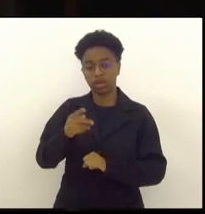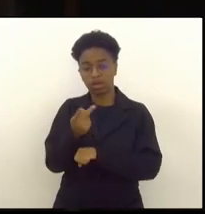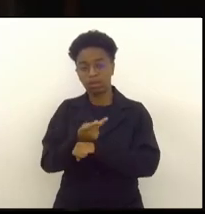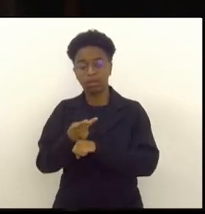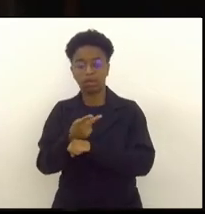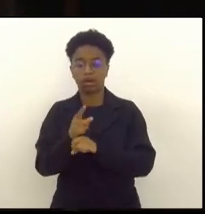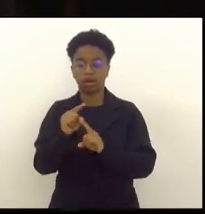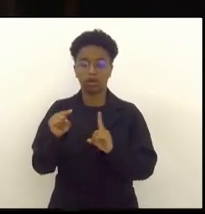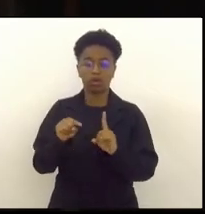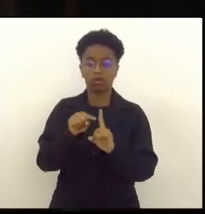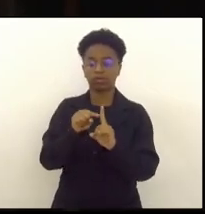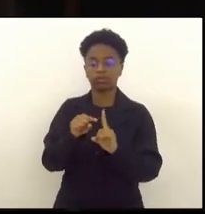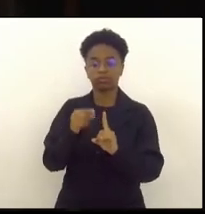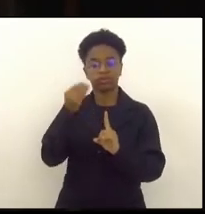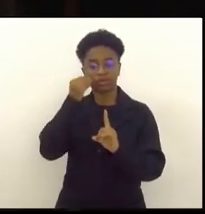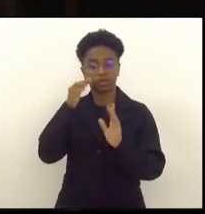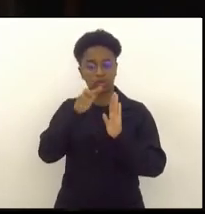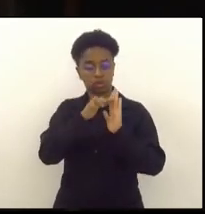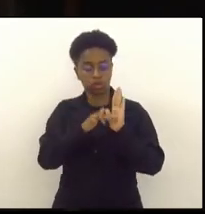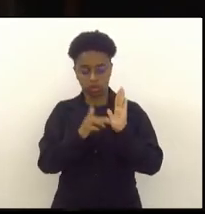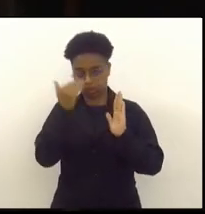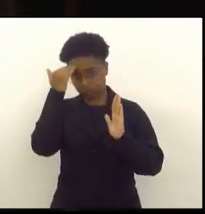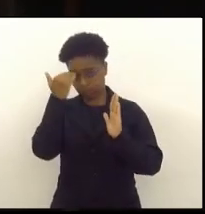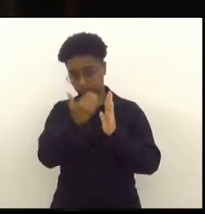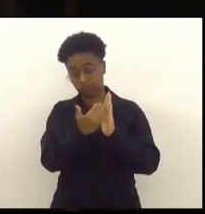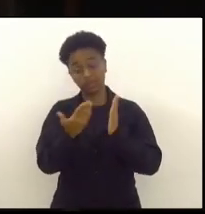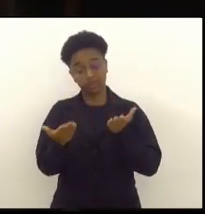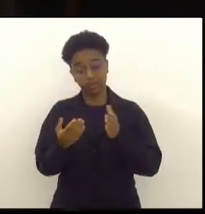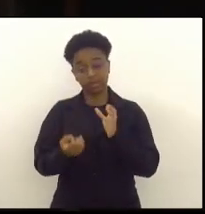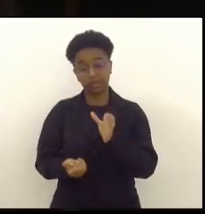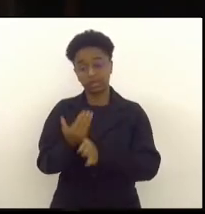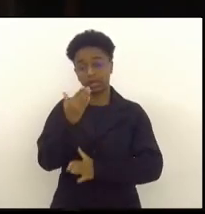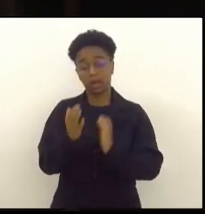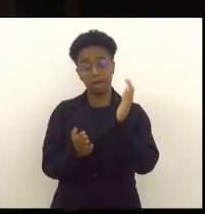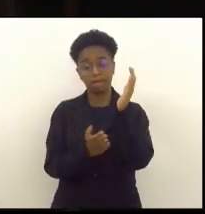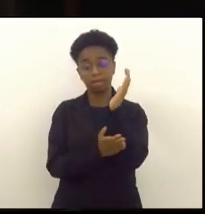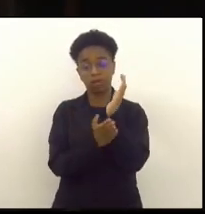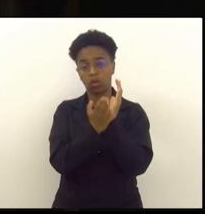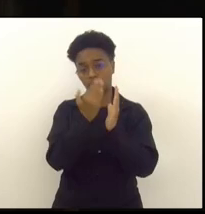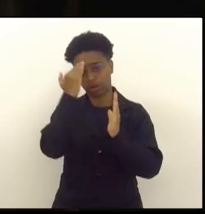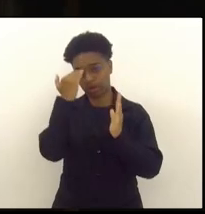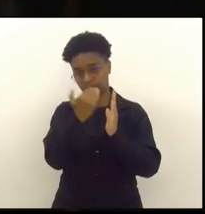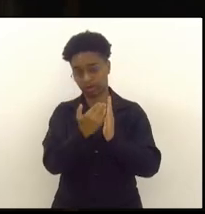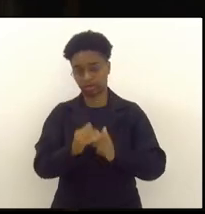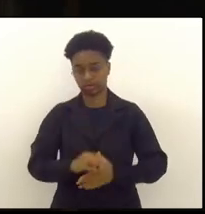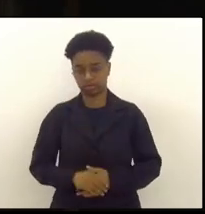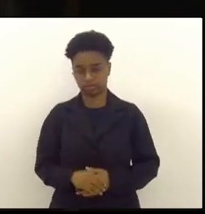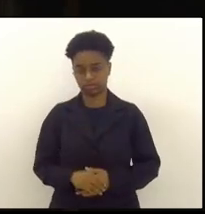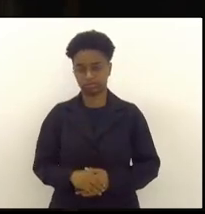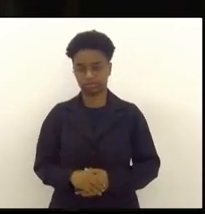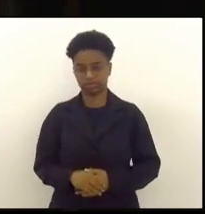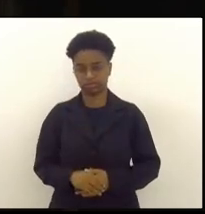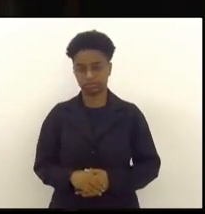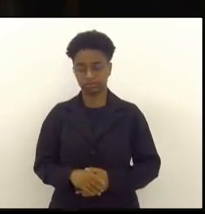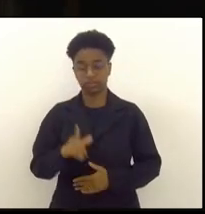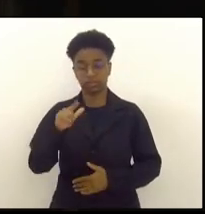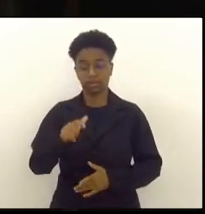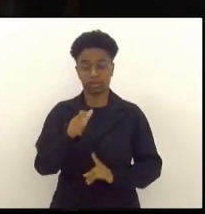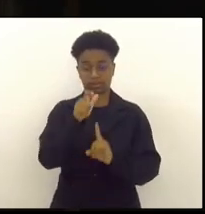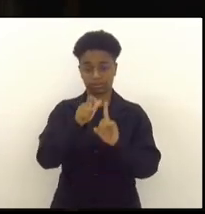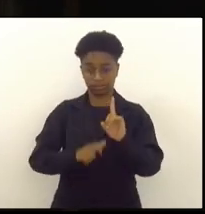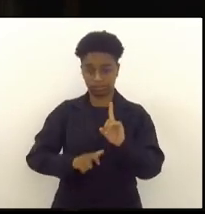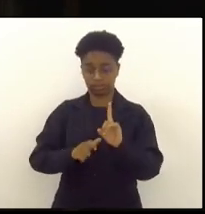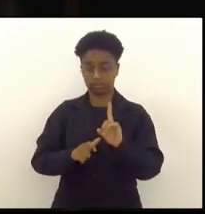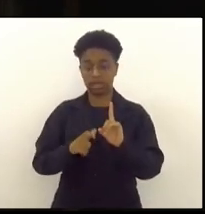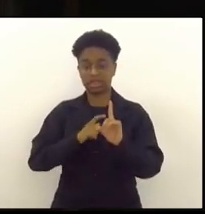com a estrutura que tem cumprir normas. Nasce o burocrata. Esse é o burocrata. É o sujeito que